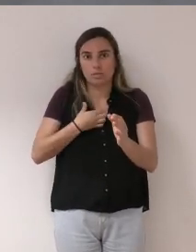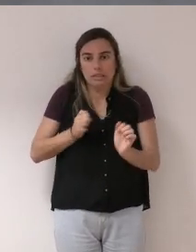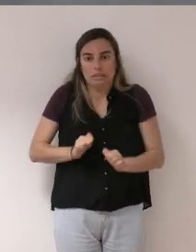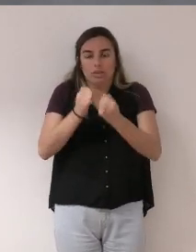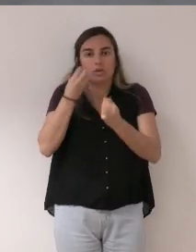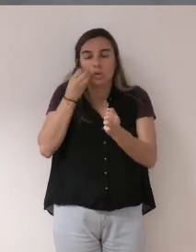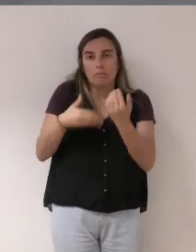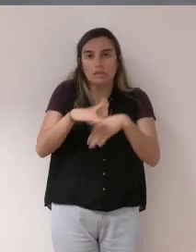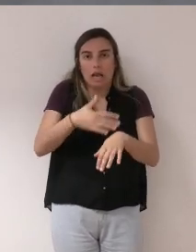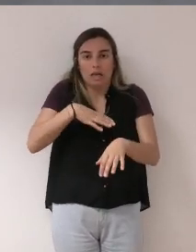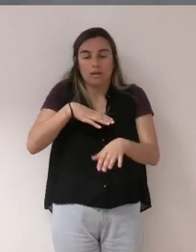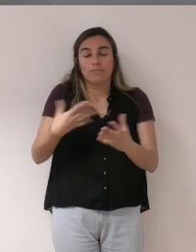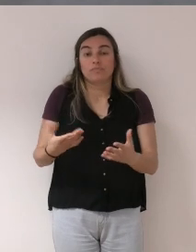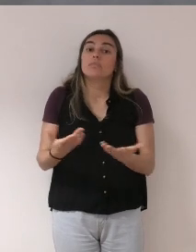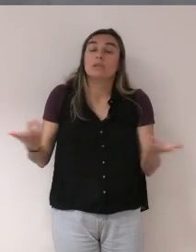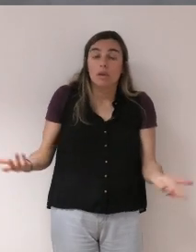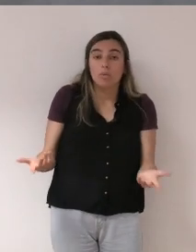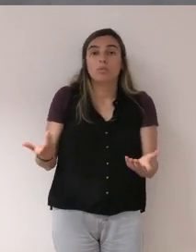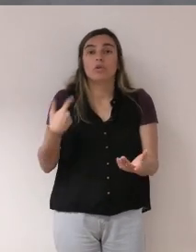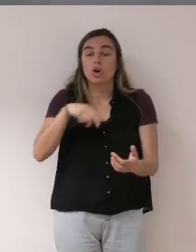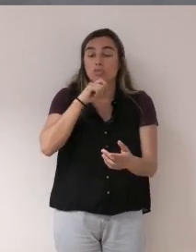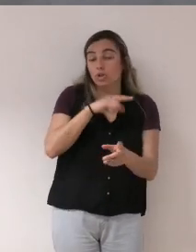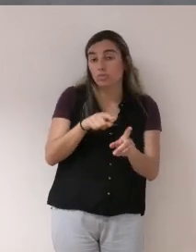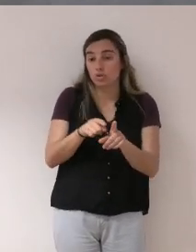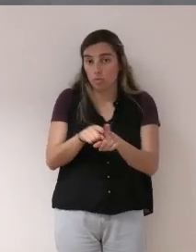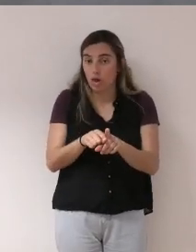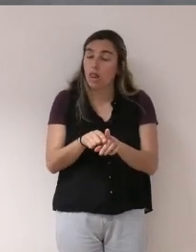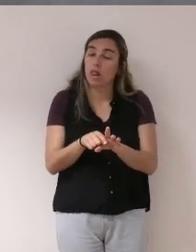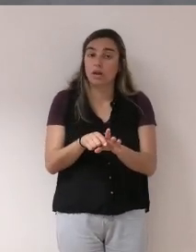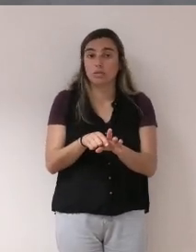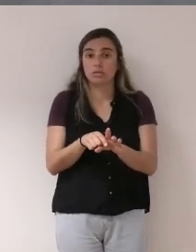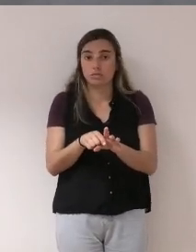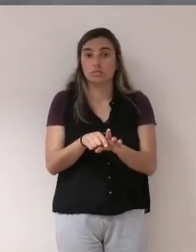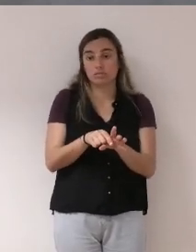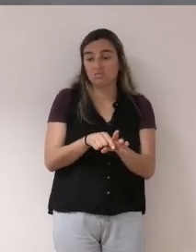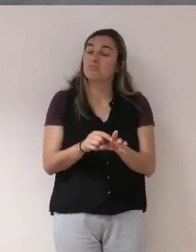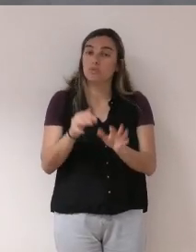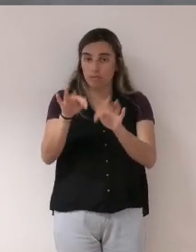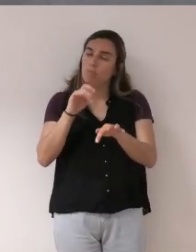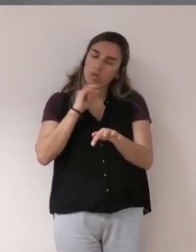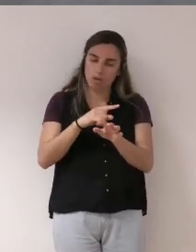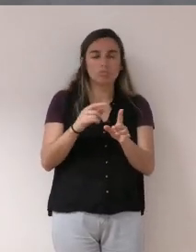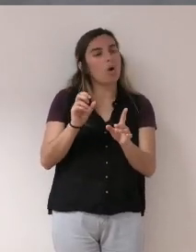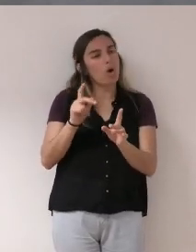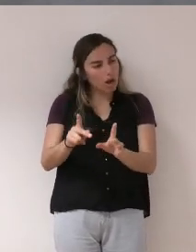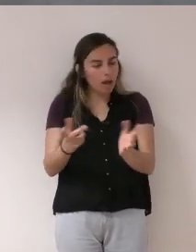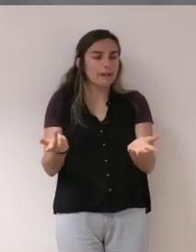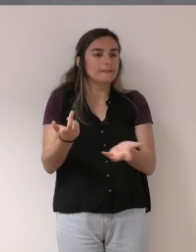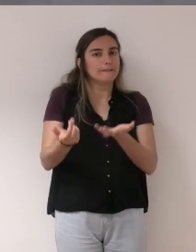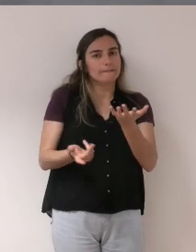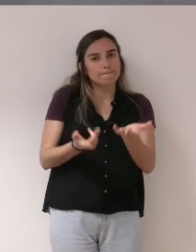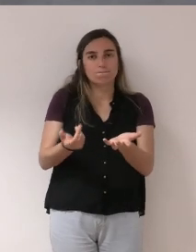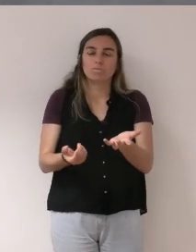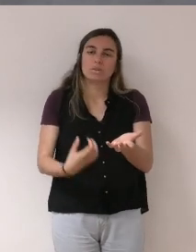de alguma maneira, saber que podemos firmar os pés de forma mais ou menos sólida no ponto de partida que